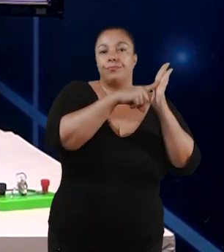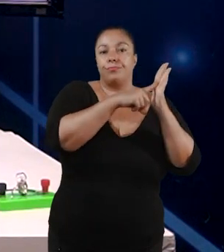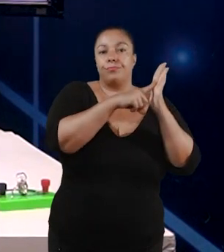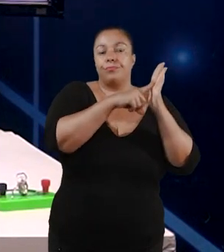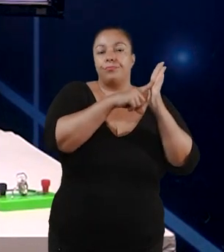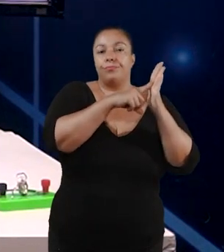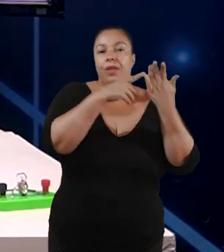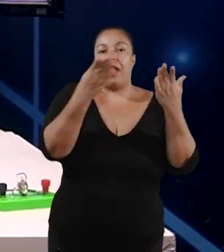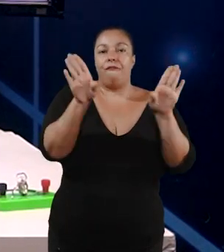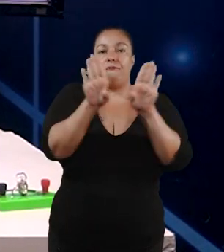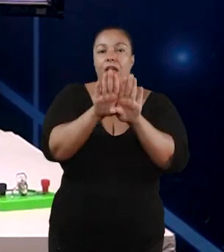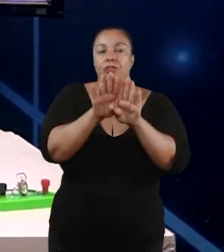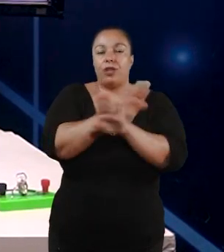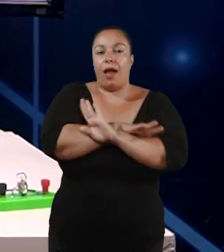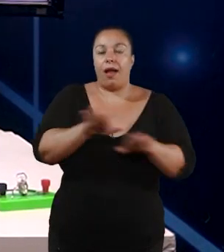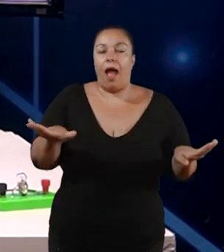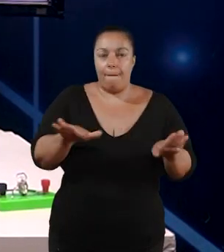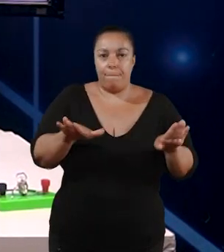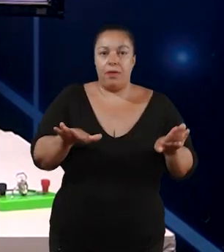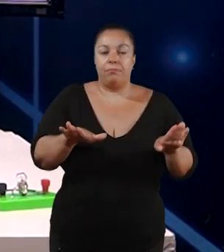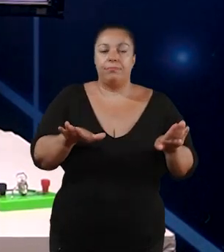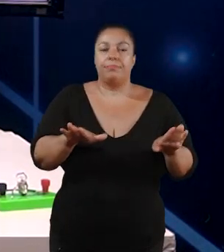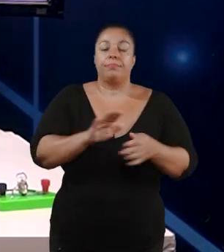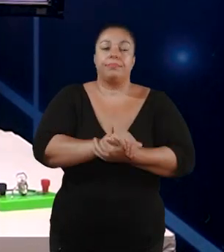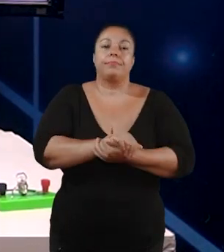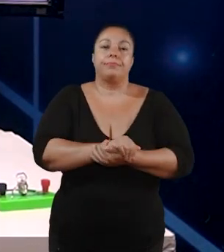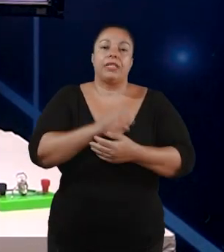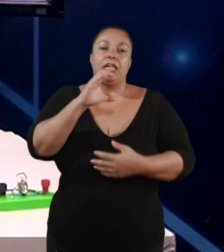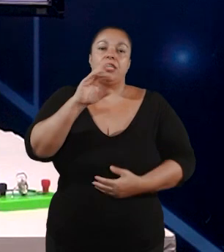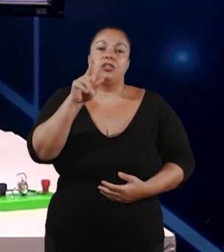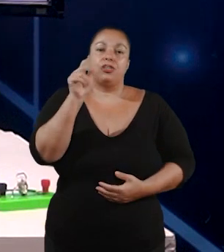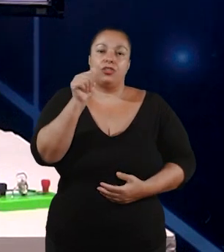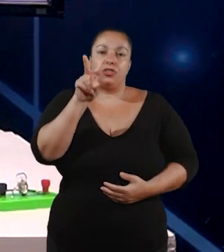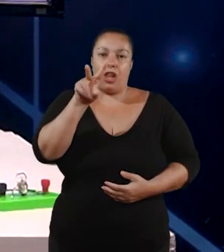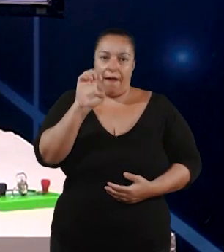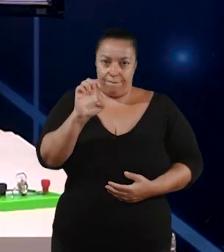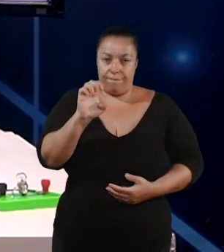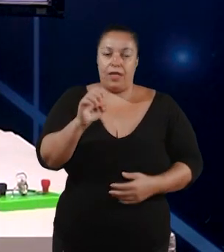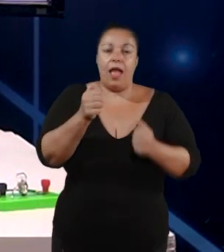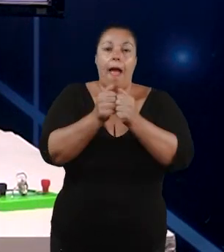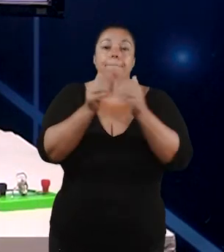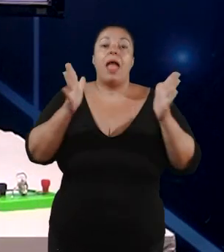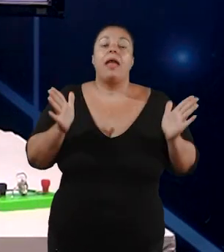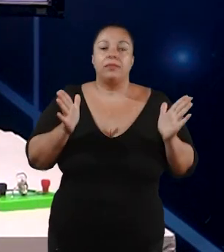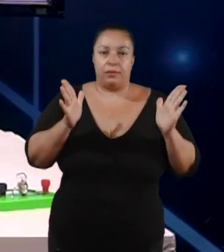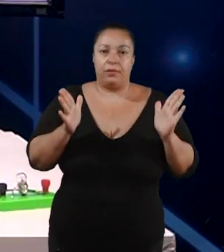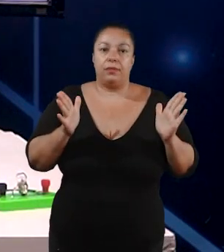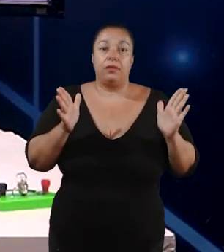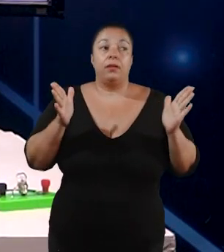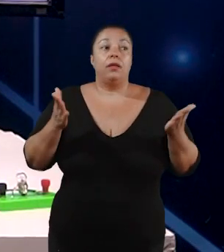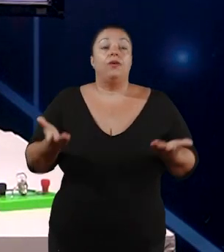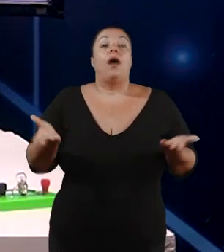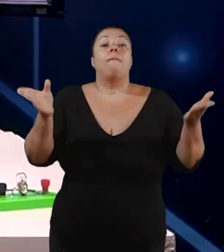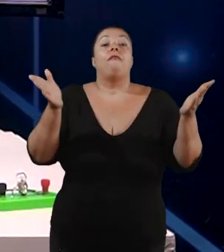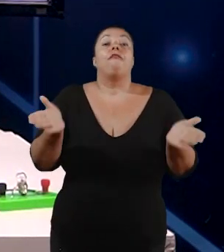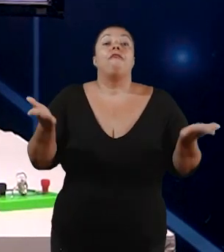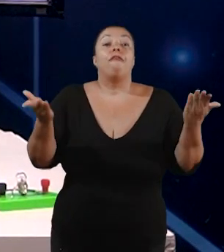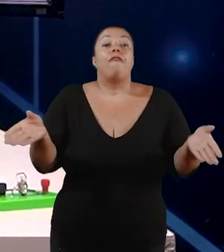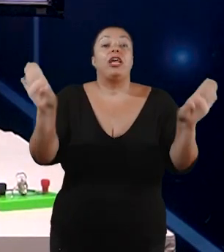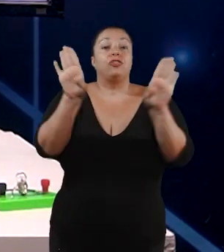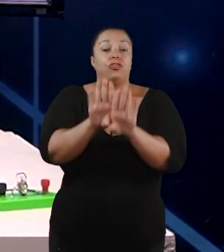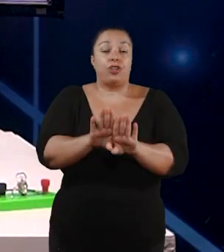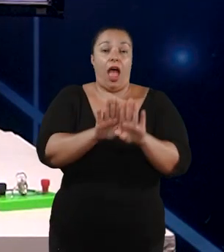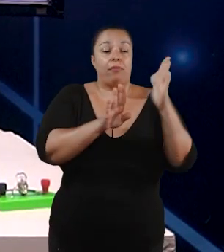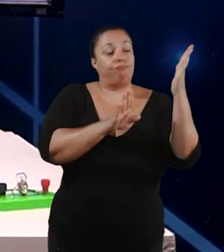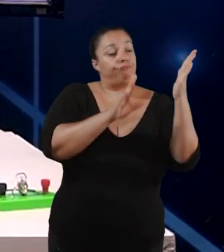automaticamente, tá? Vamos ver aqui, ó, chave e interruptor aberto. Aí a gente vai fazer o quê? Nós vamos fechar essa chave.